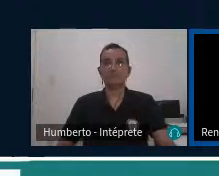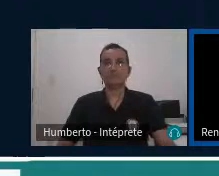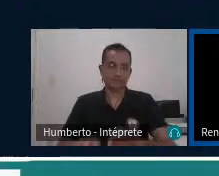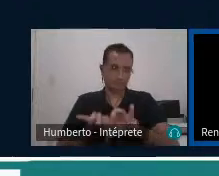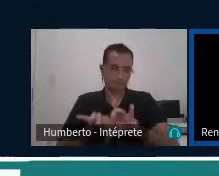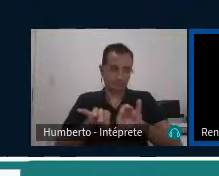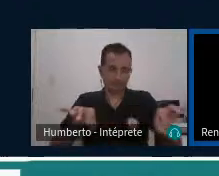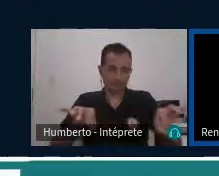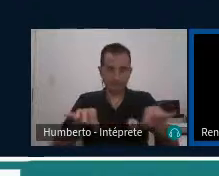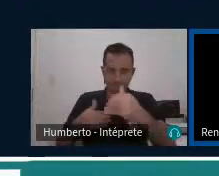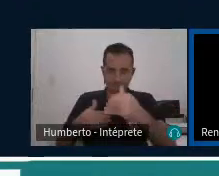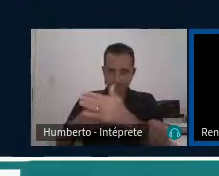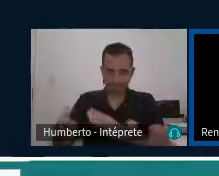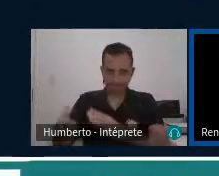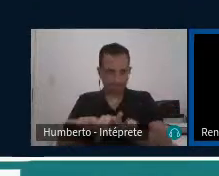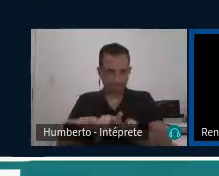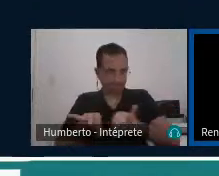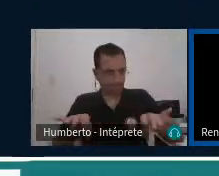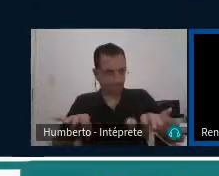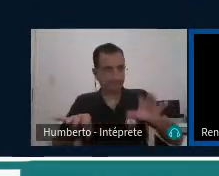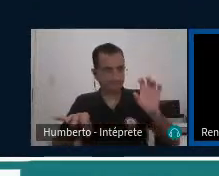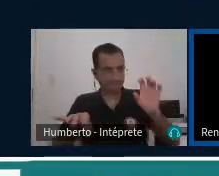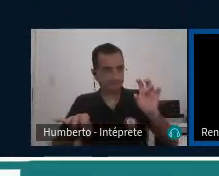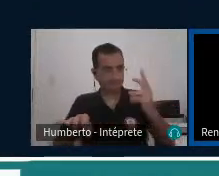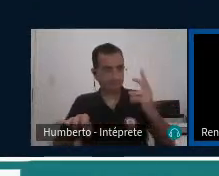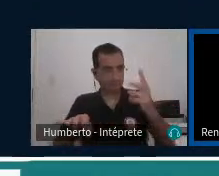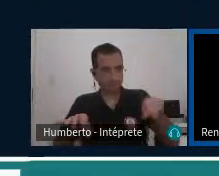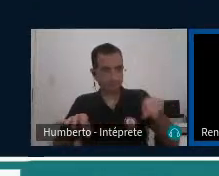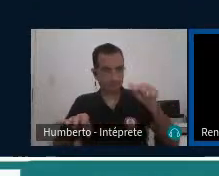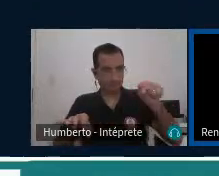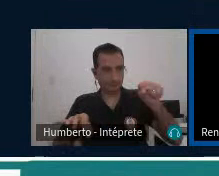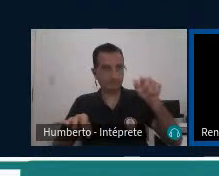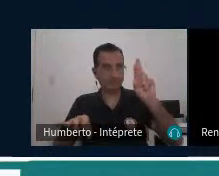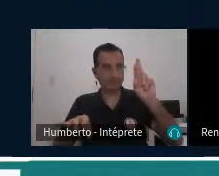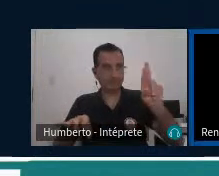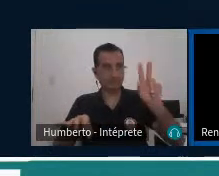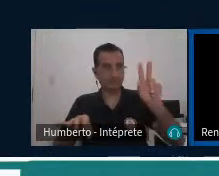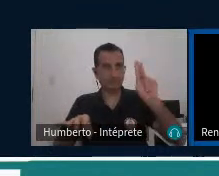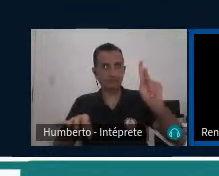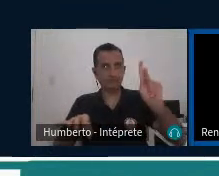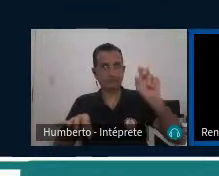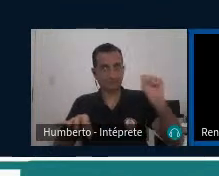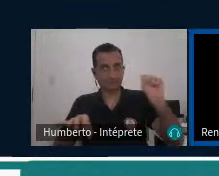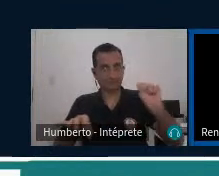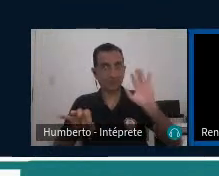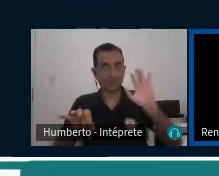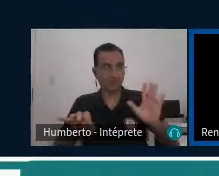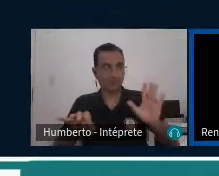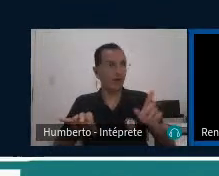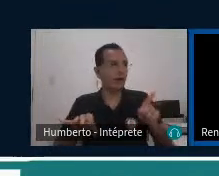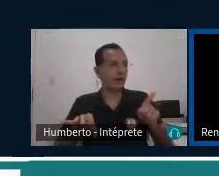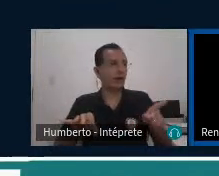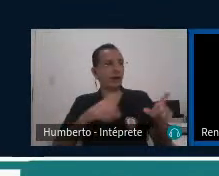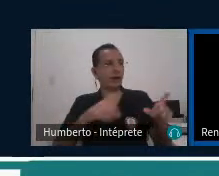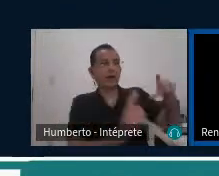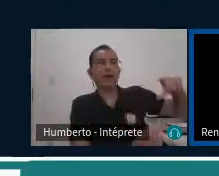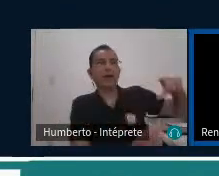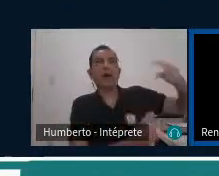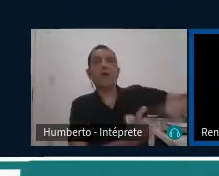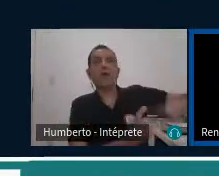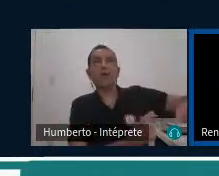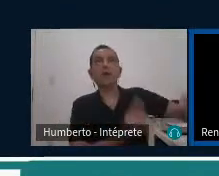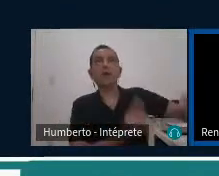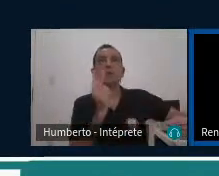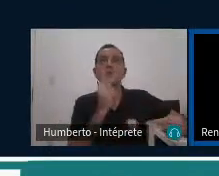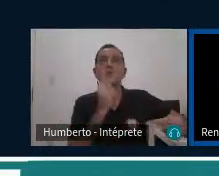por segundo, a gente vai passar essas rotações para a roda. E daí a gente vai ter a velocidade. Mas aí você pensa